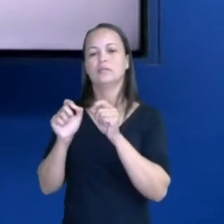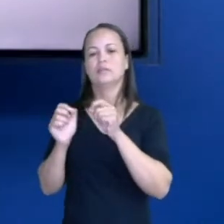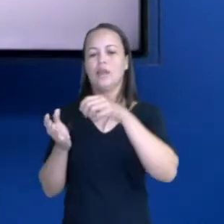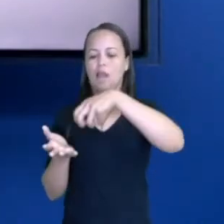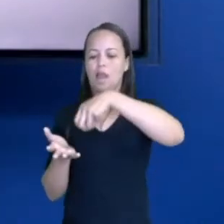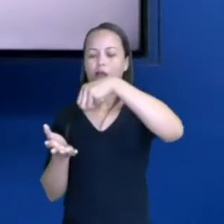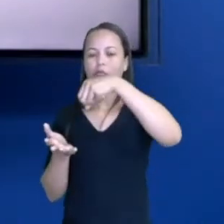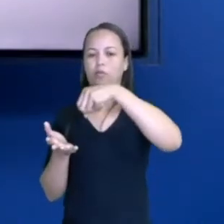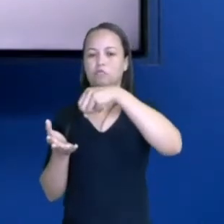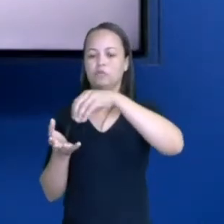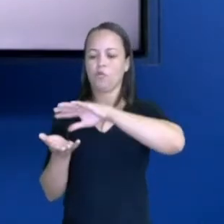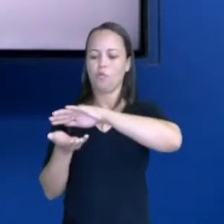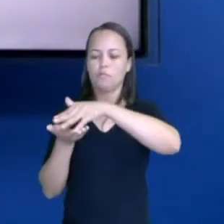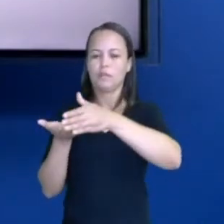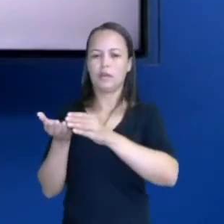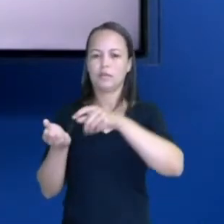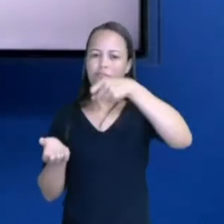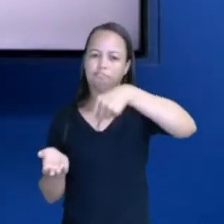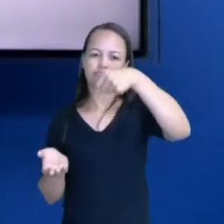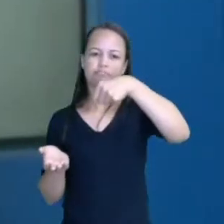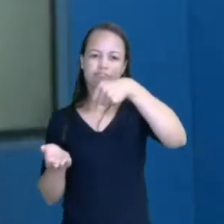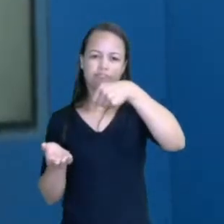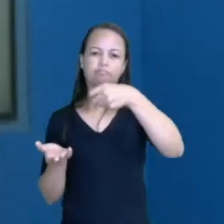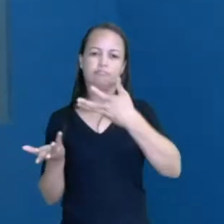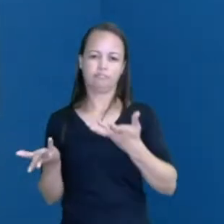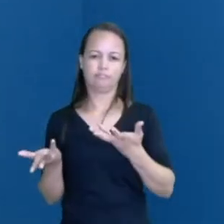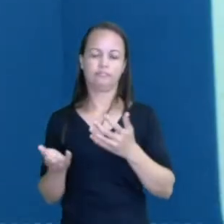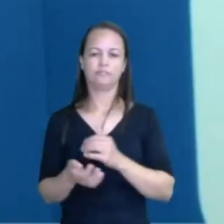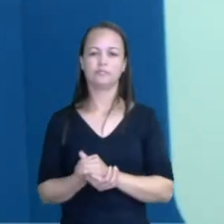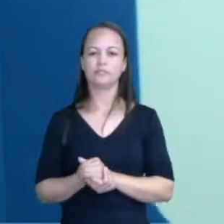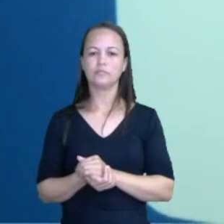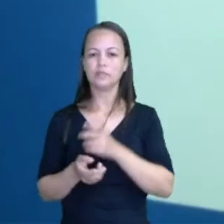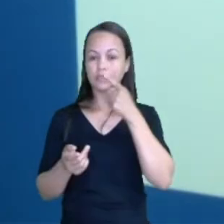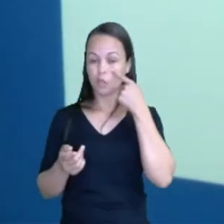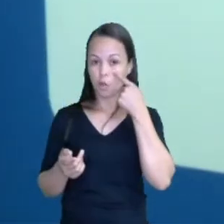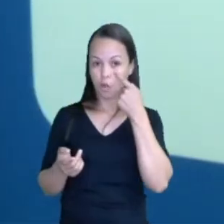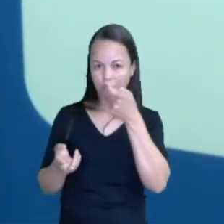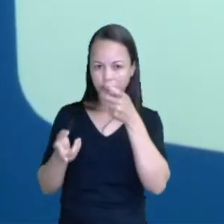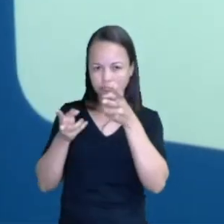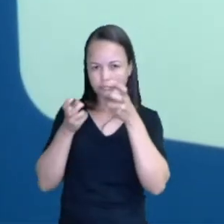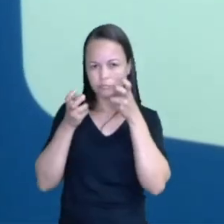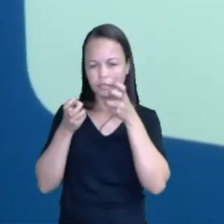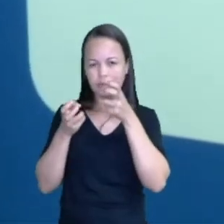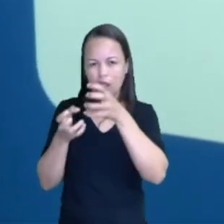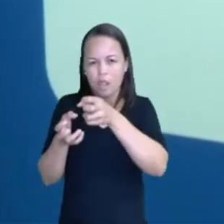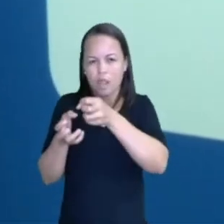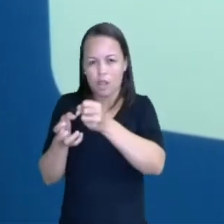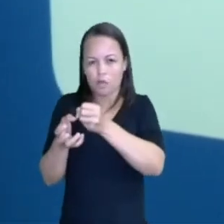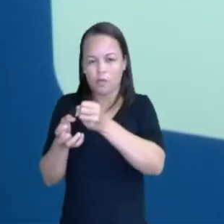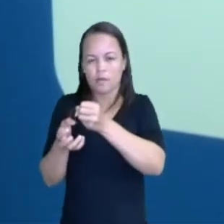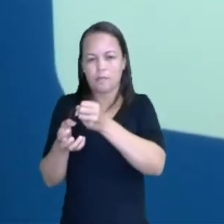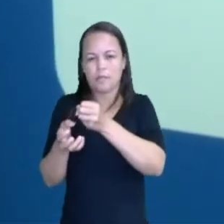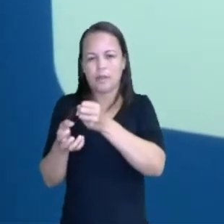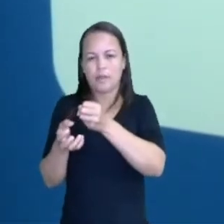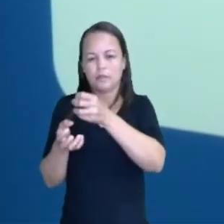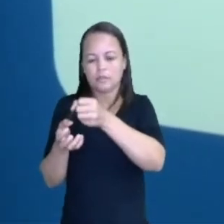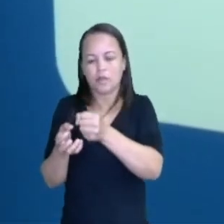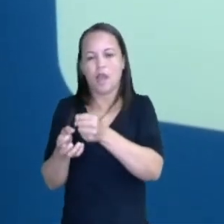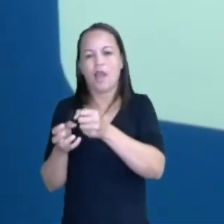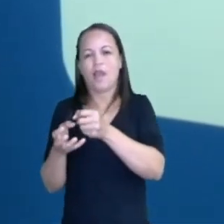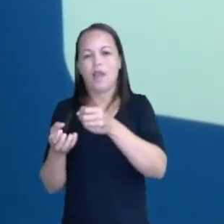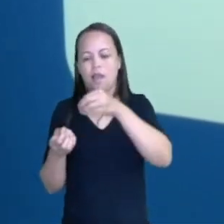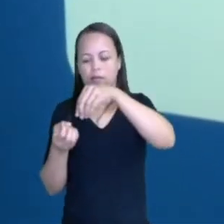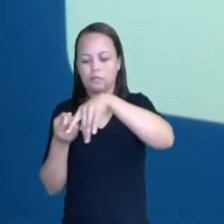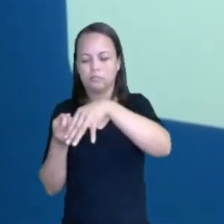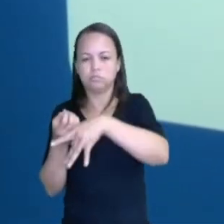ela ficou presa aqui na sacolinha, tá vendo? Se vocês conseguirem observar, eu aperto e a água não